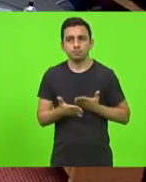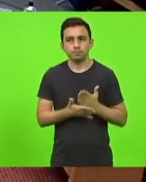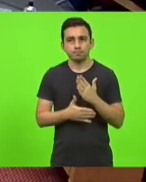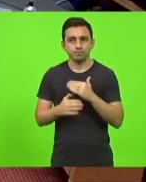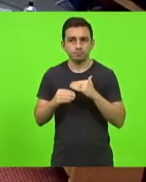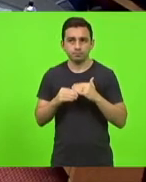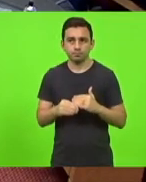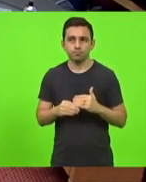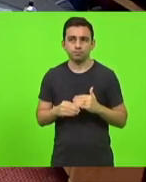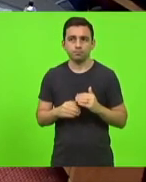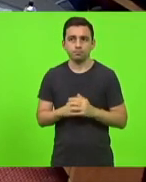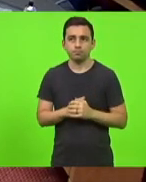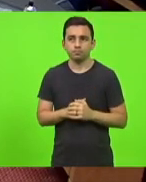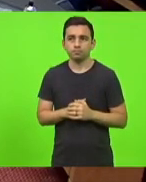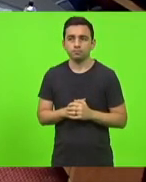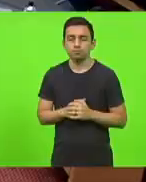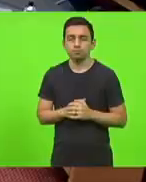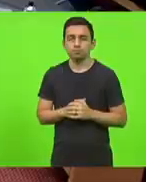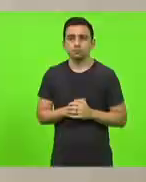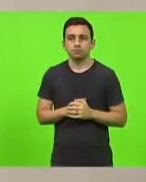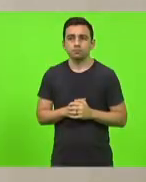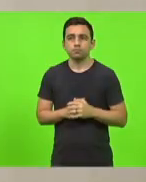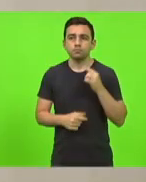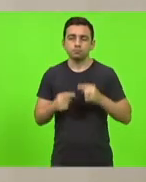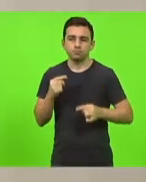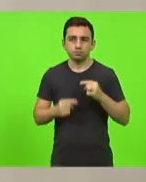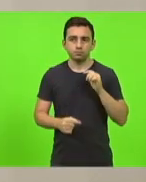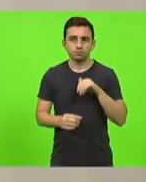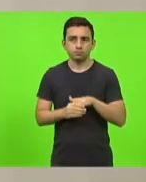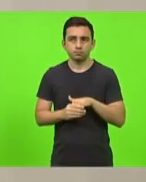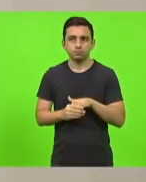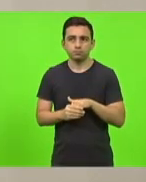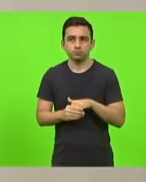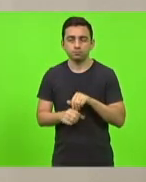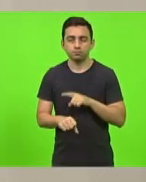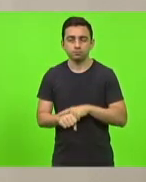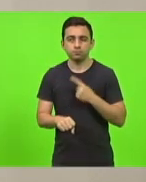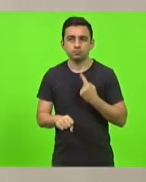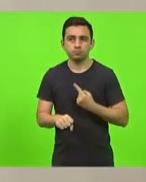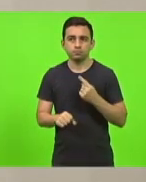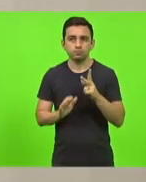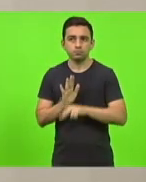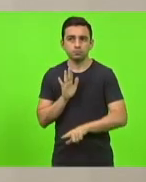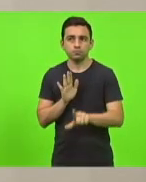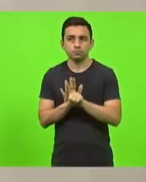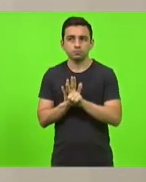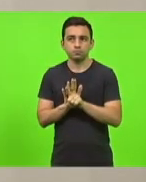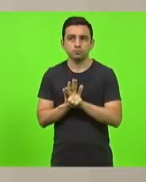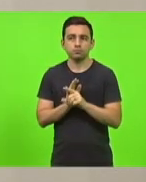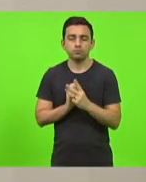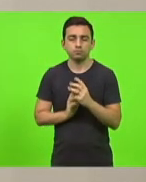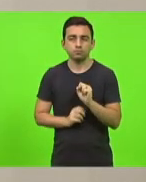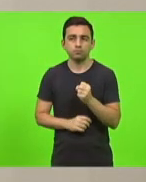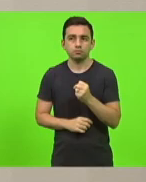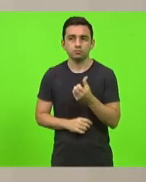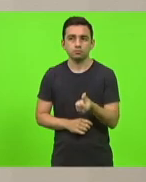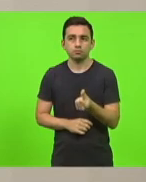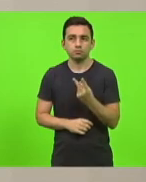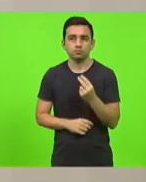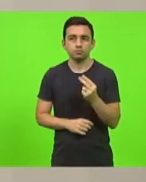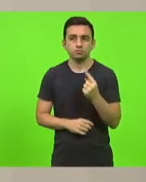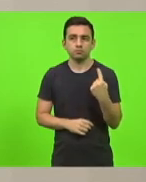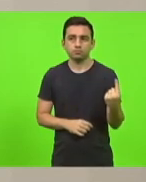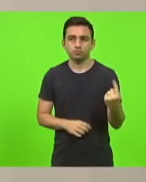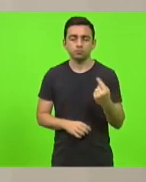Aprovado por unanimidade. Discussão e votação em turno único do projeto de lei 386.0/2021, autor Governo do